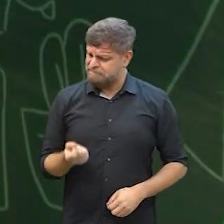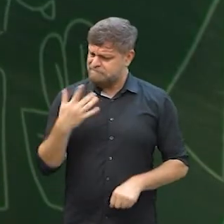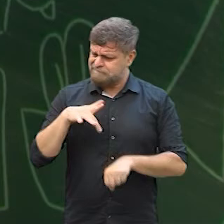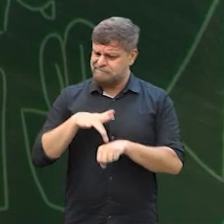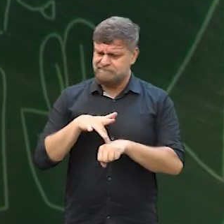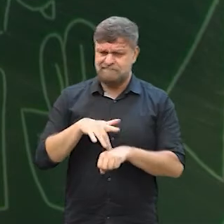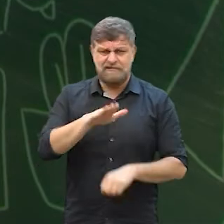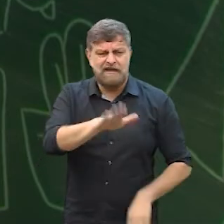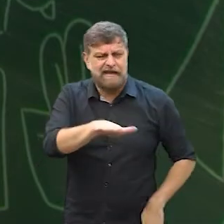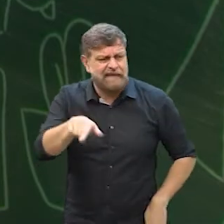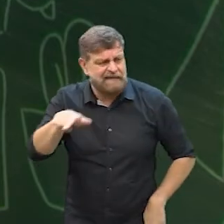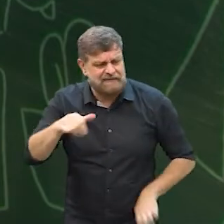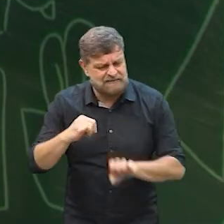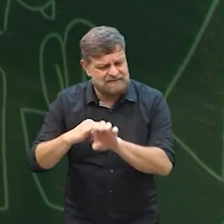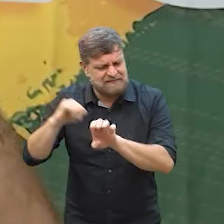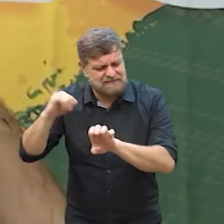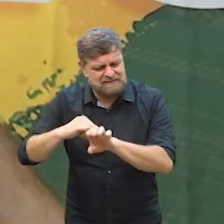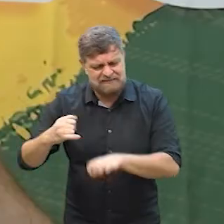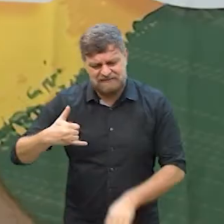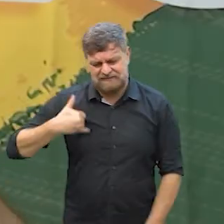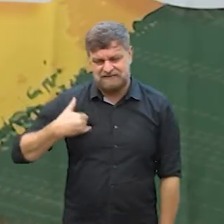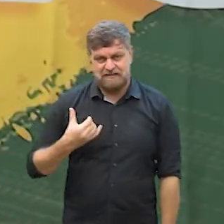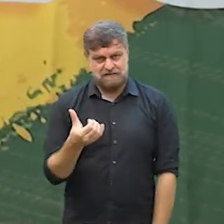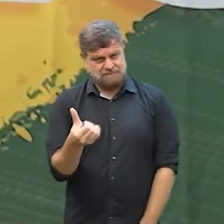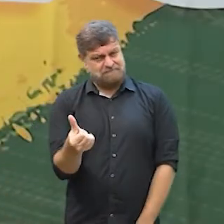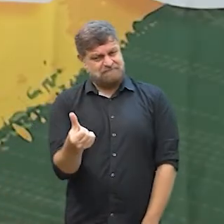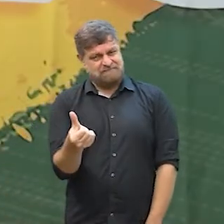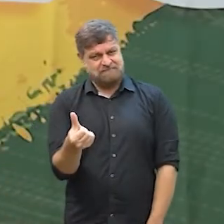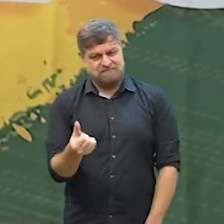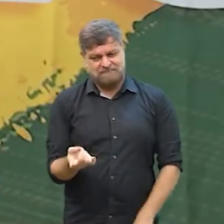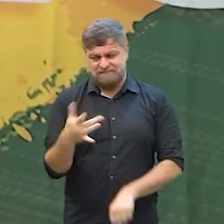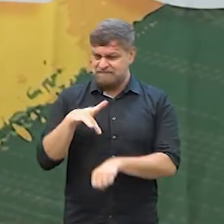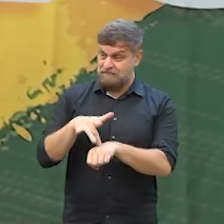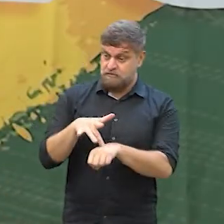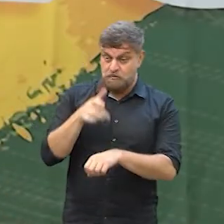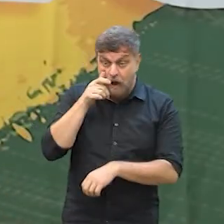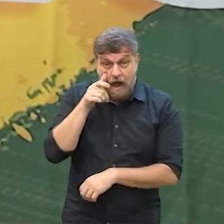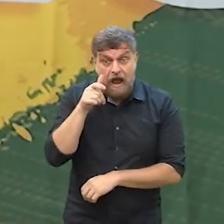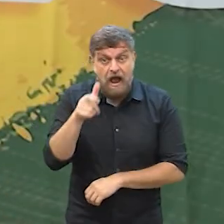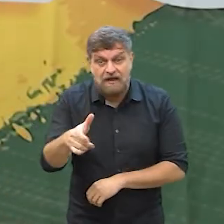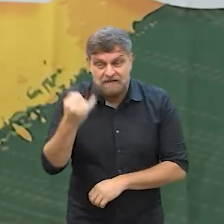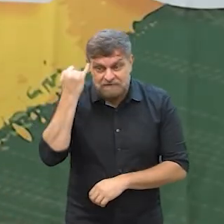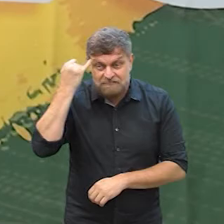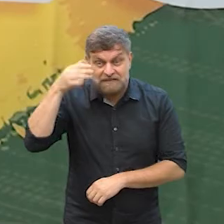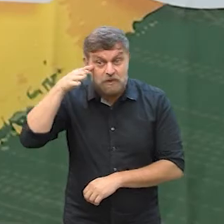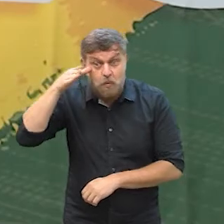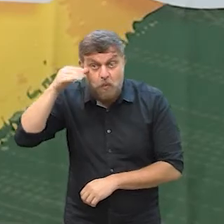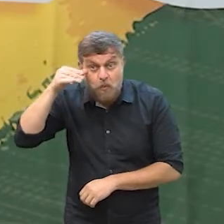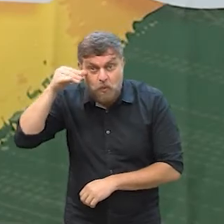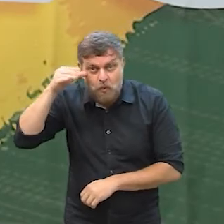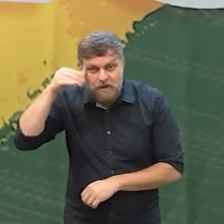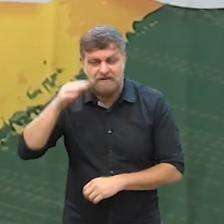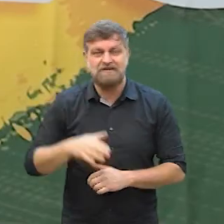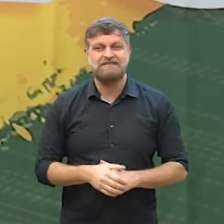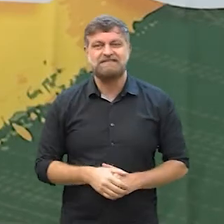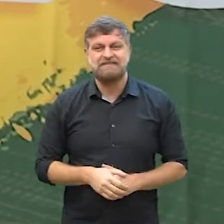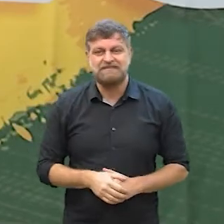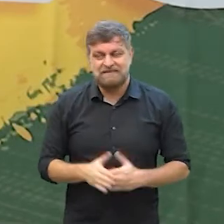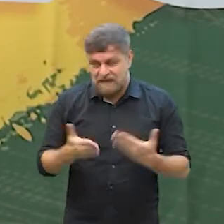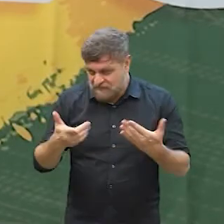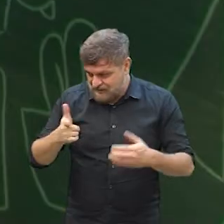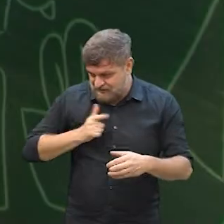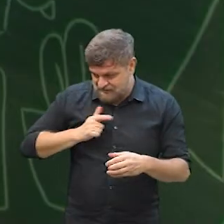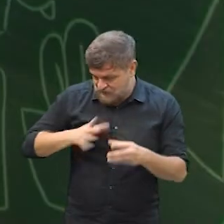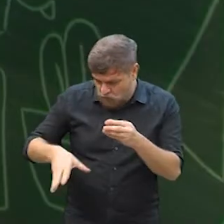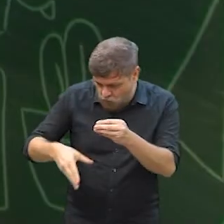né? Empreendedorismo para criança de 6 anos, né? Então é muito interessante, é uma ideia muito curiosa e interessante também.